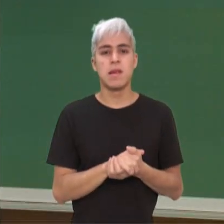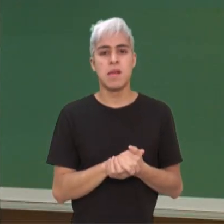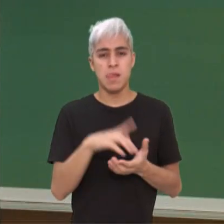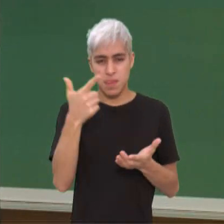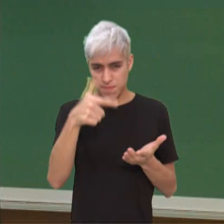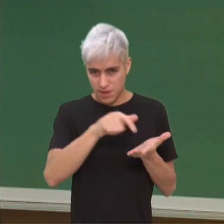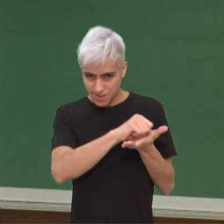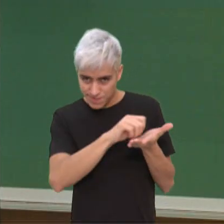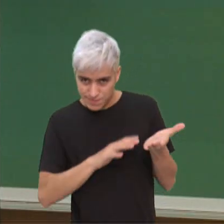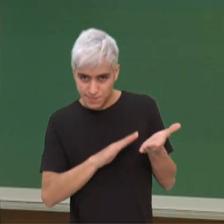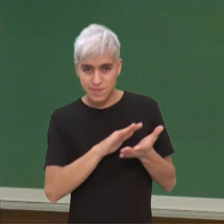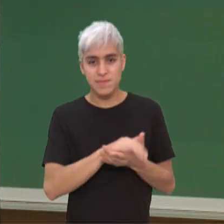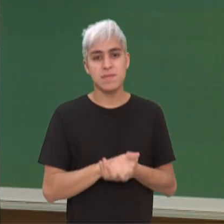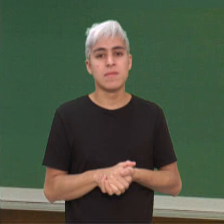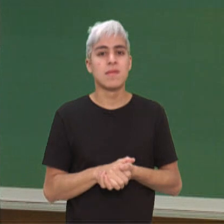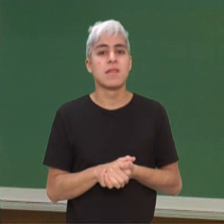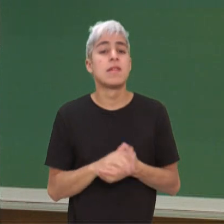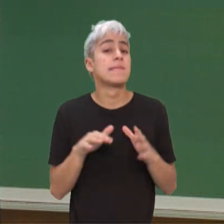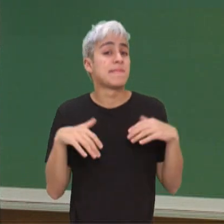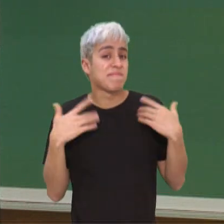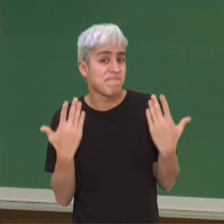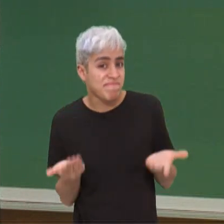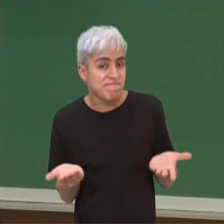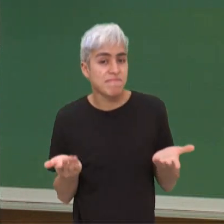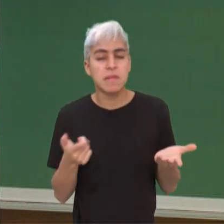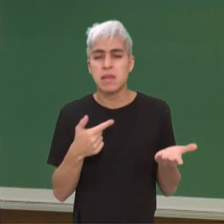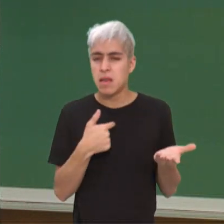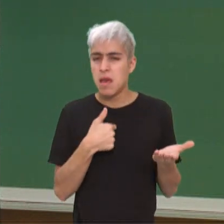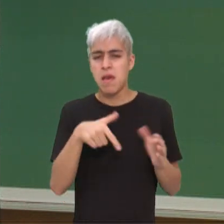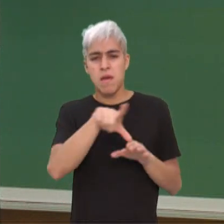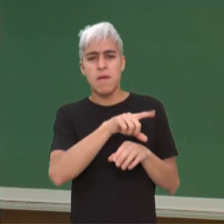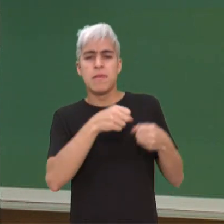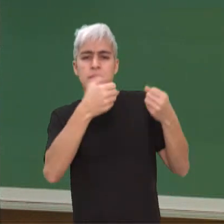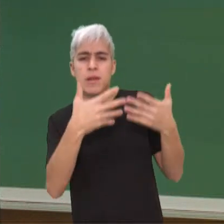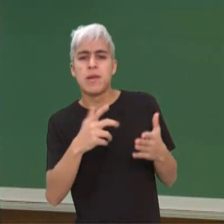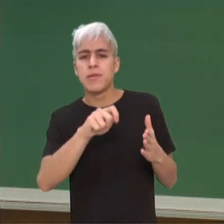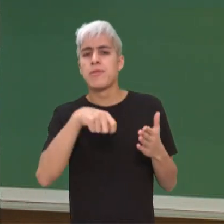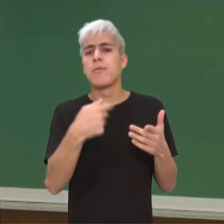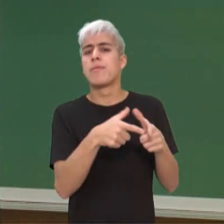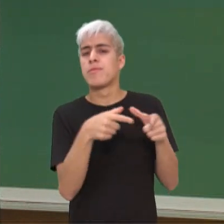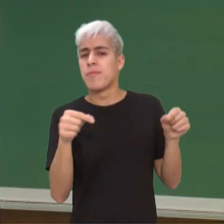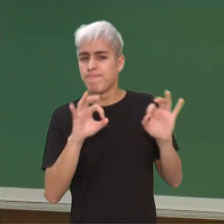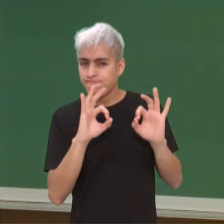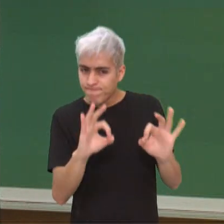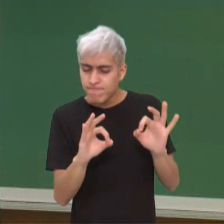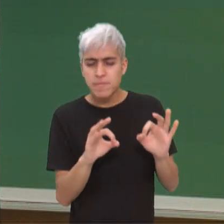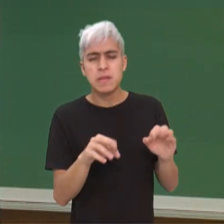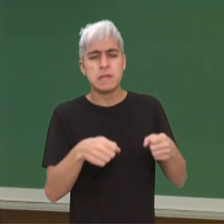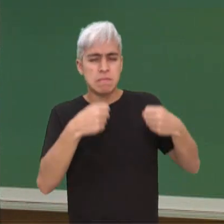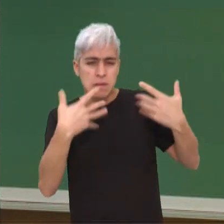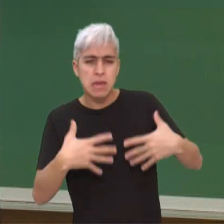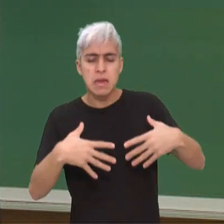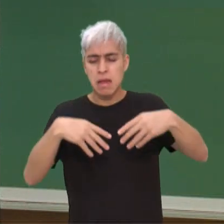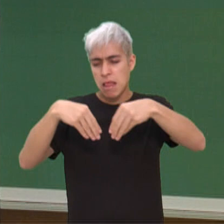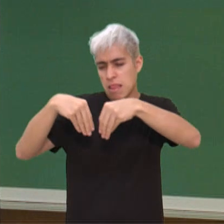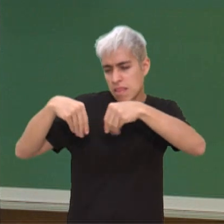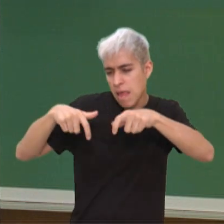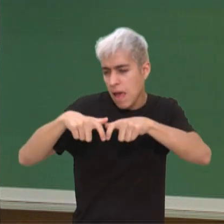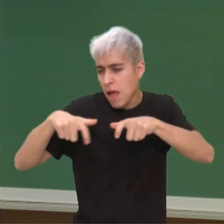para mais uma atividade? Então, eu acabei de falar do Japão, né? Falei do seu território